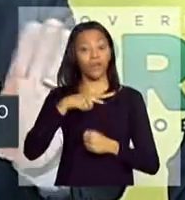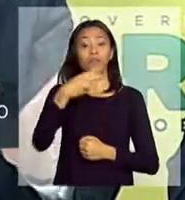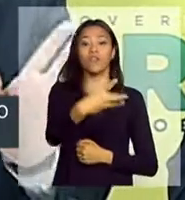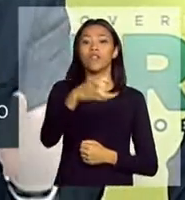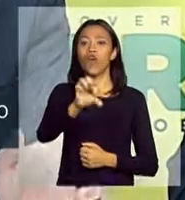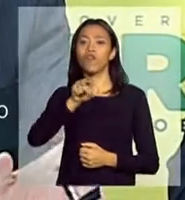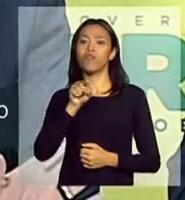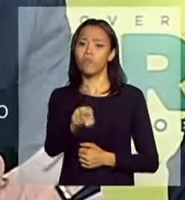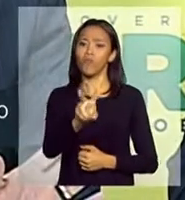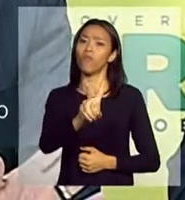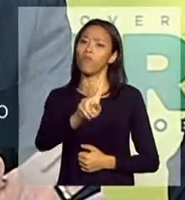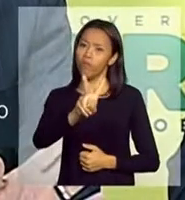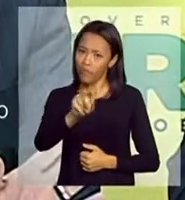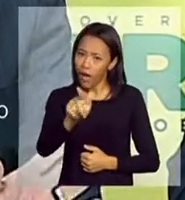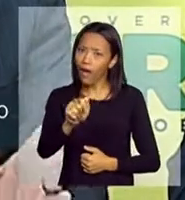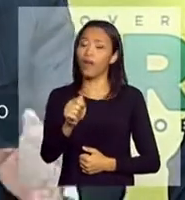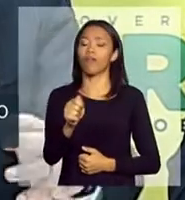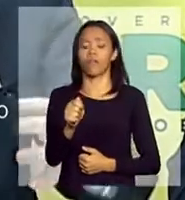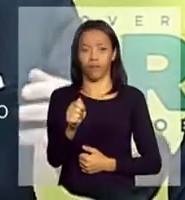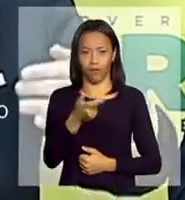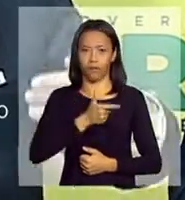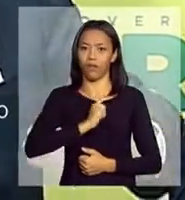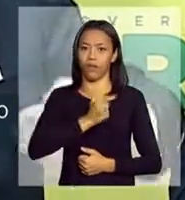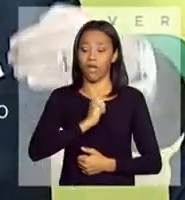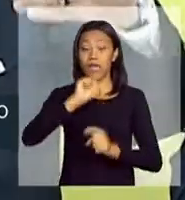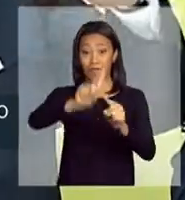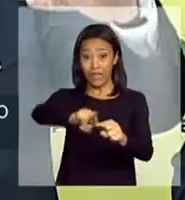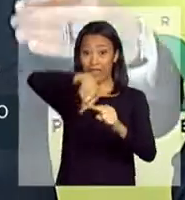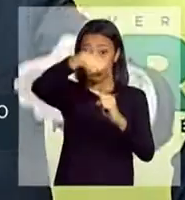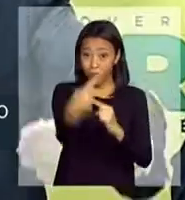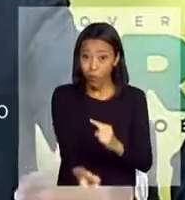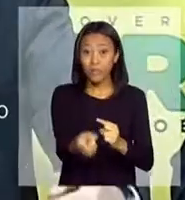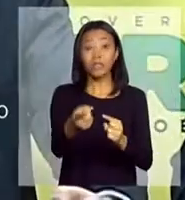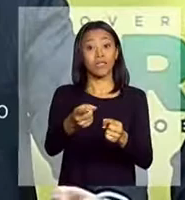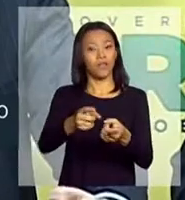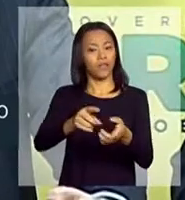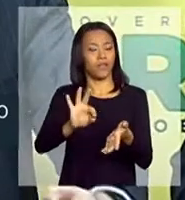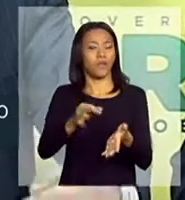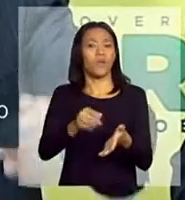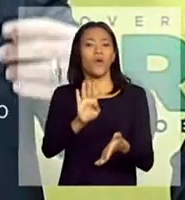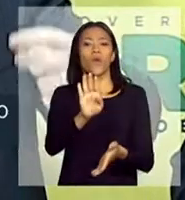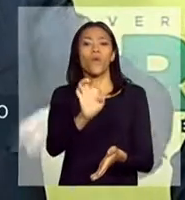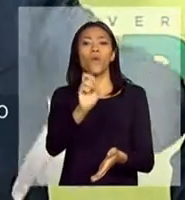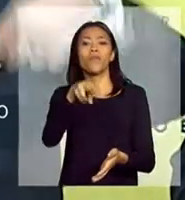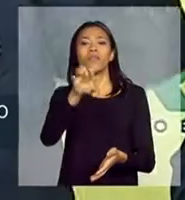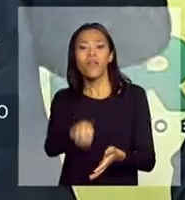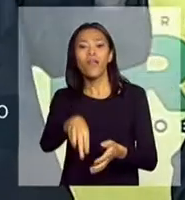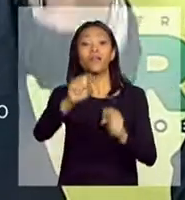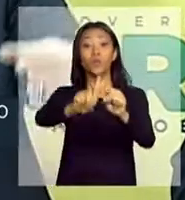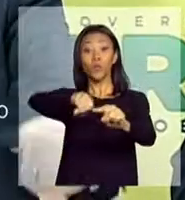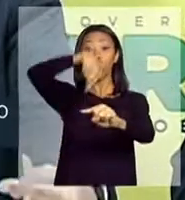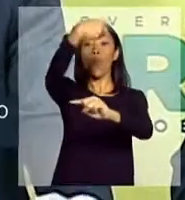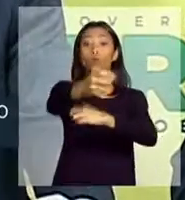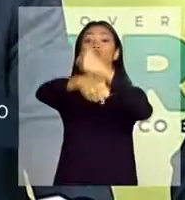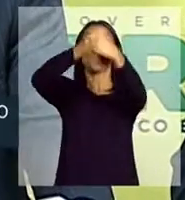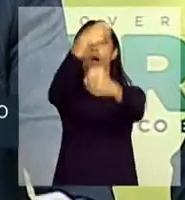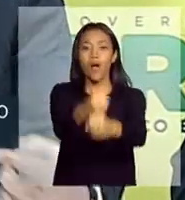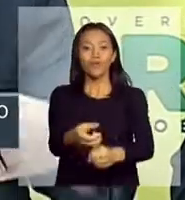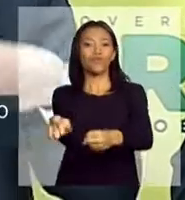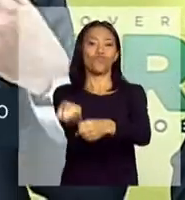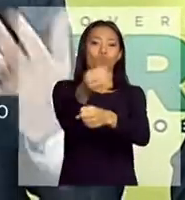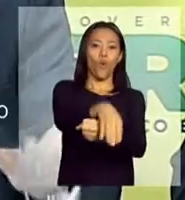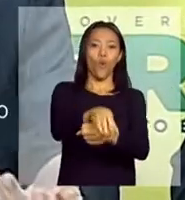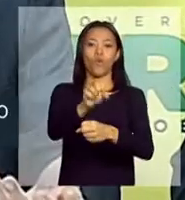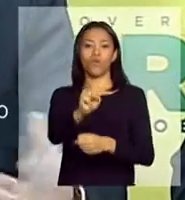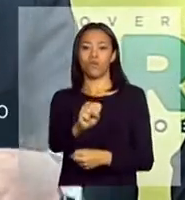39 mil vagas esperando eles depois que eles fizeram o Enem lá no final do ano no ano que vem nós vamos abrir o novo